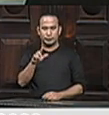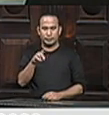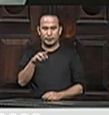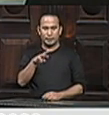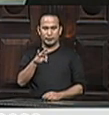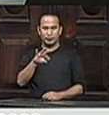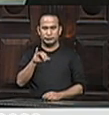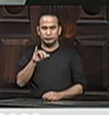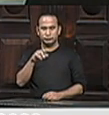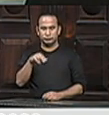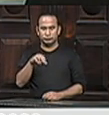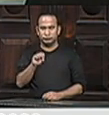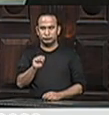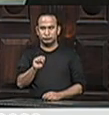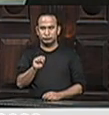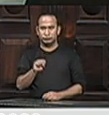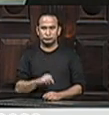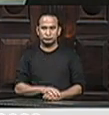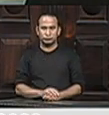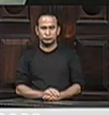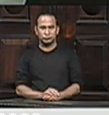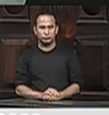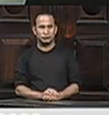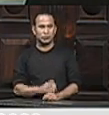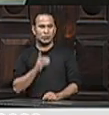Orçamento, deputado Chiquinho da Mangueira.